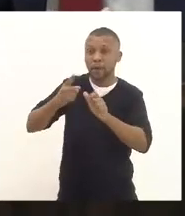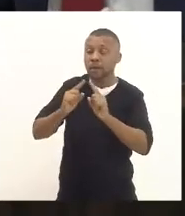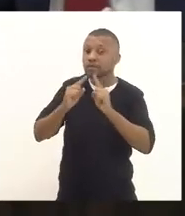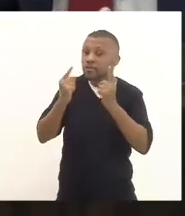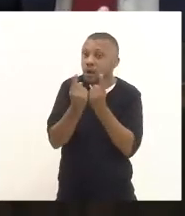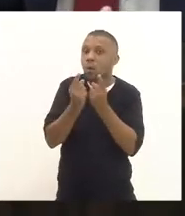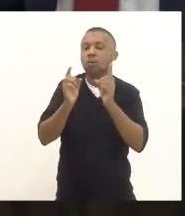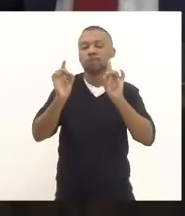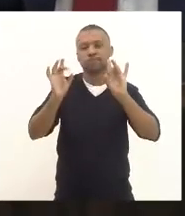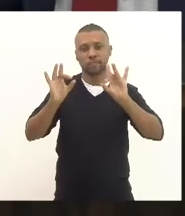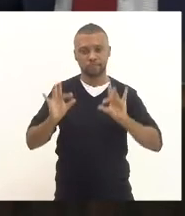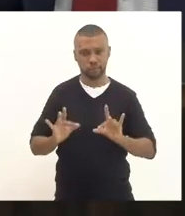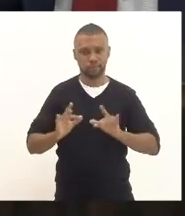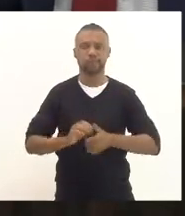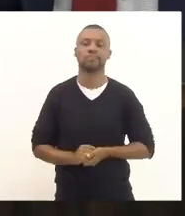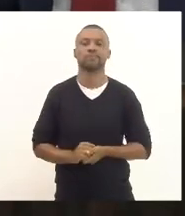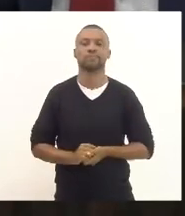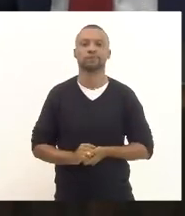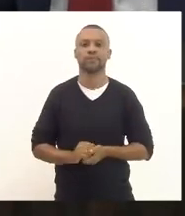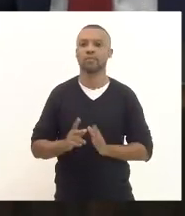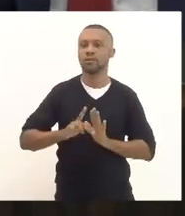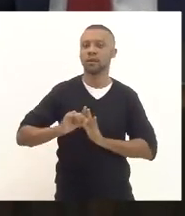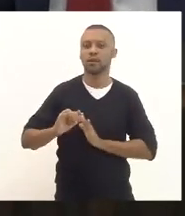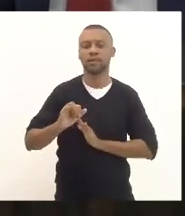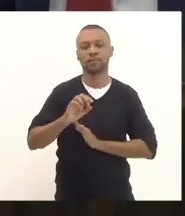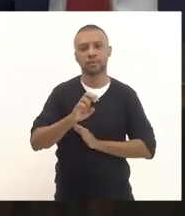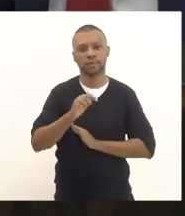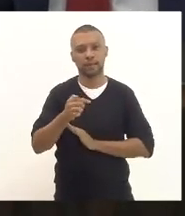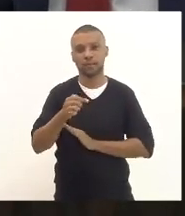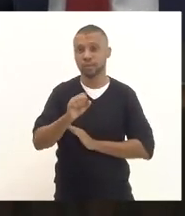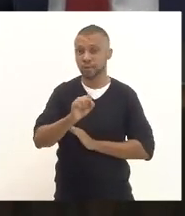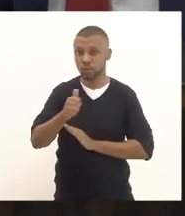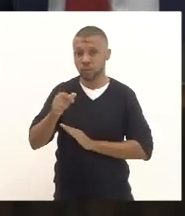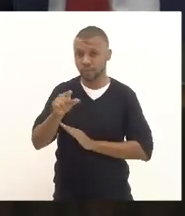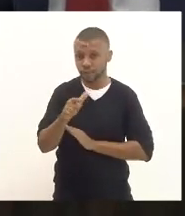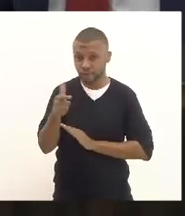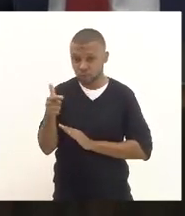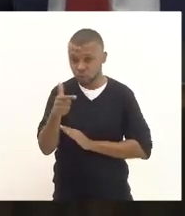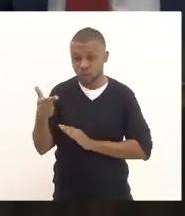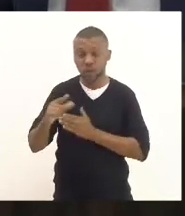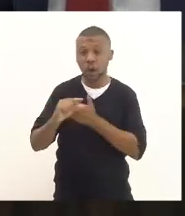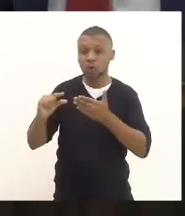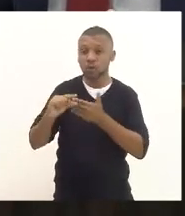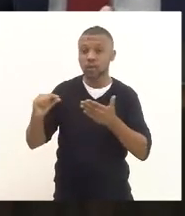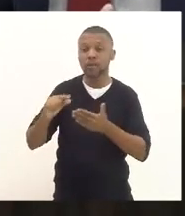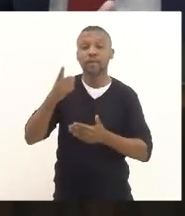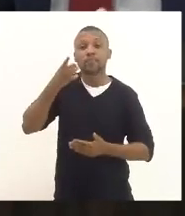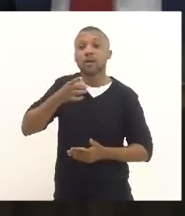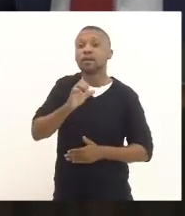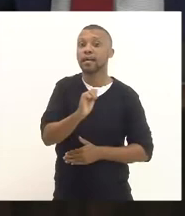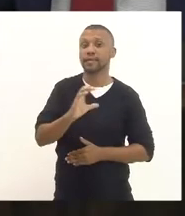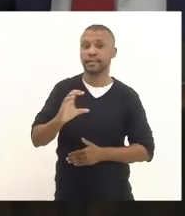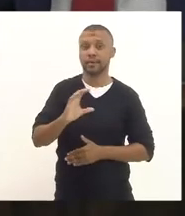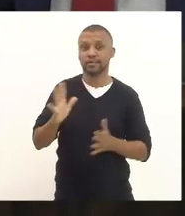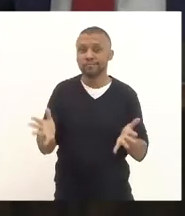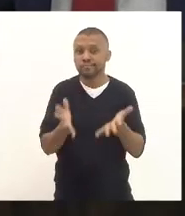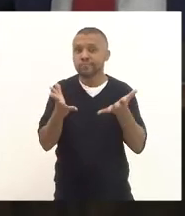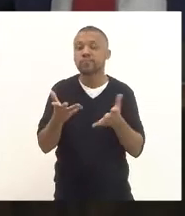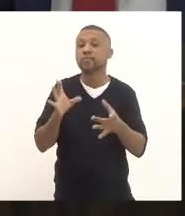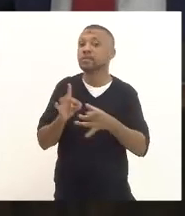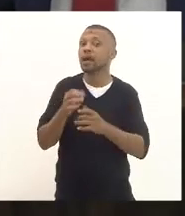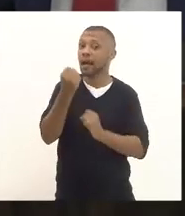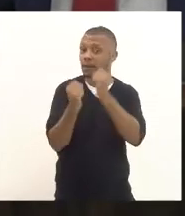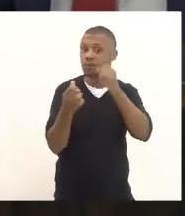extraordinária o projeto de lei 5788 e 22 de autoria do deputado André Ceciliano que institui o fomento à